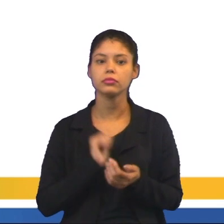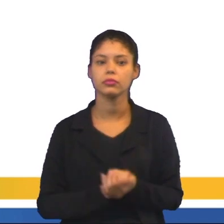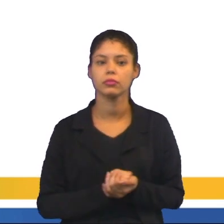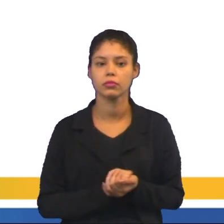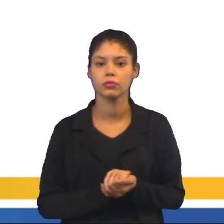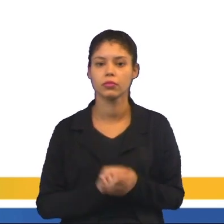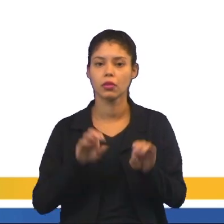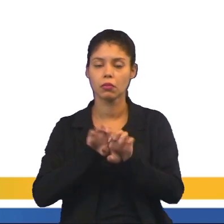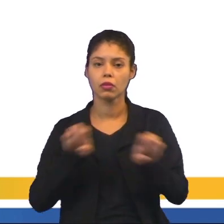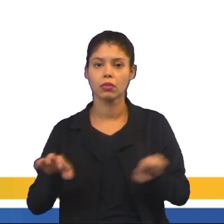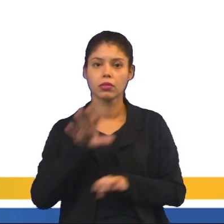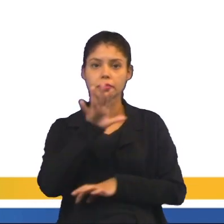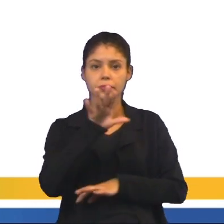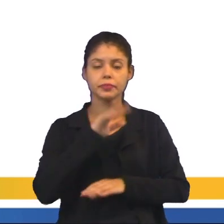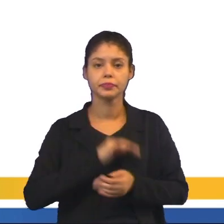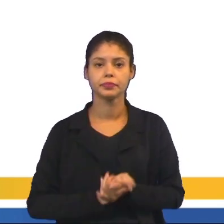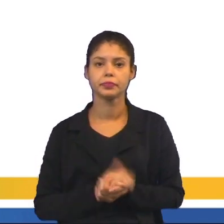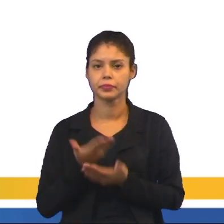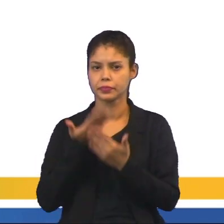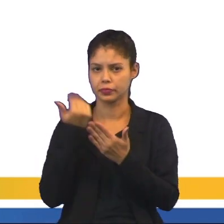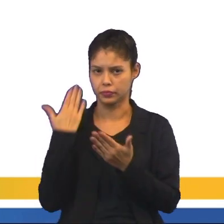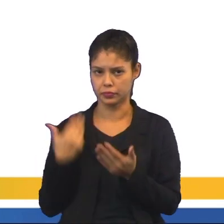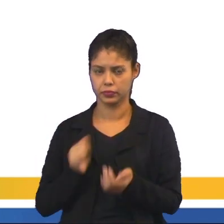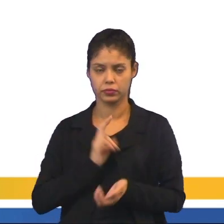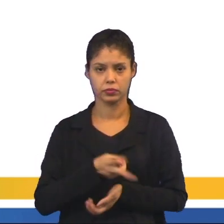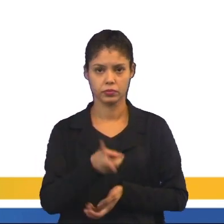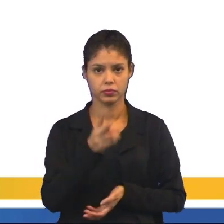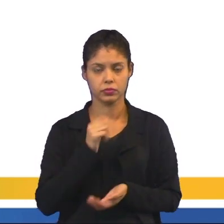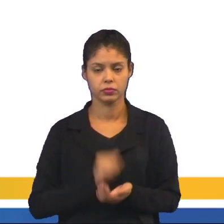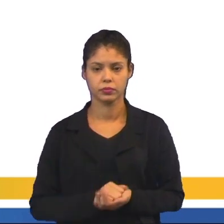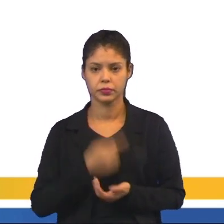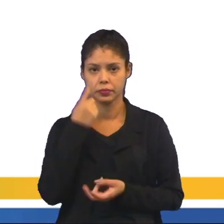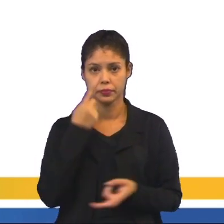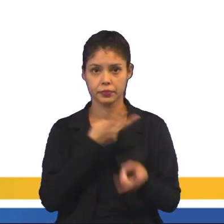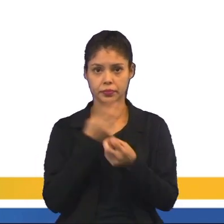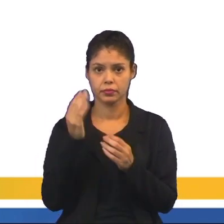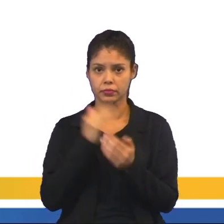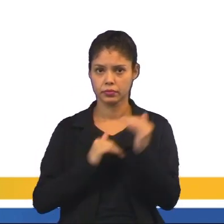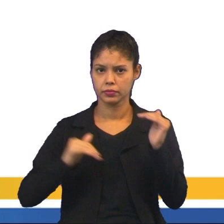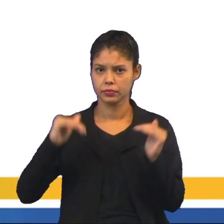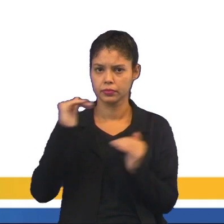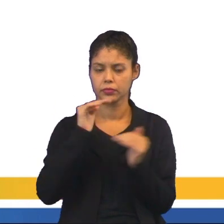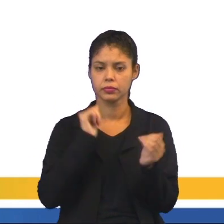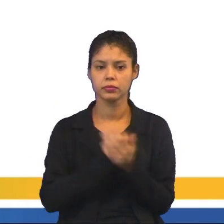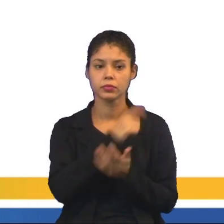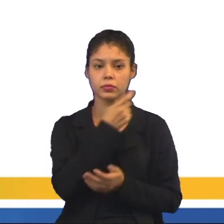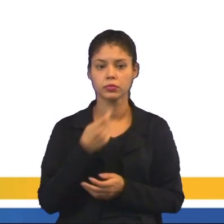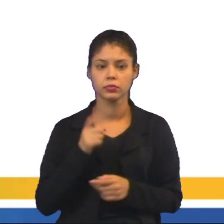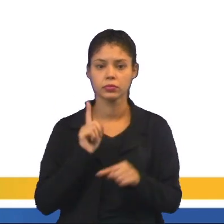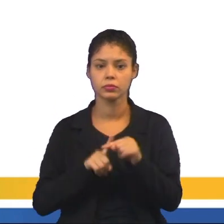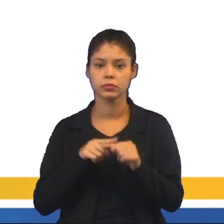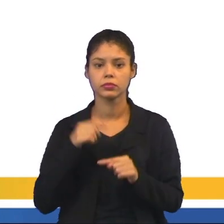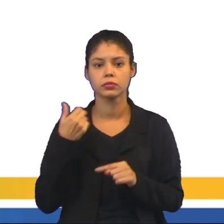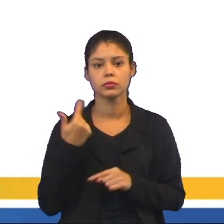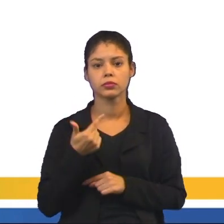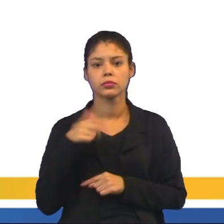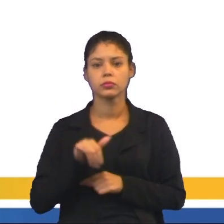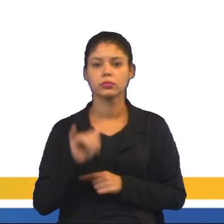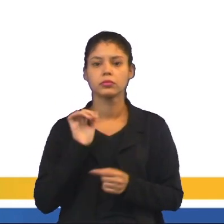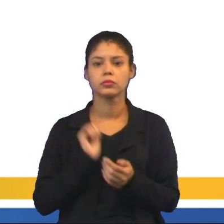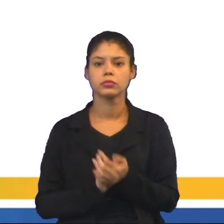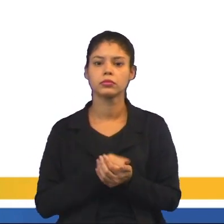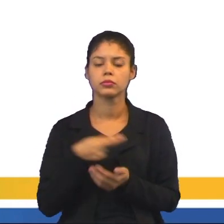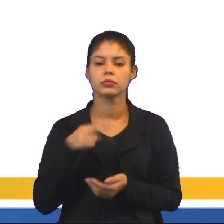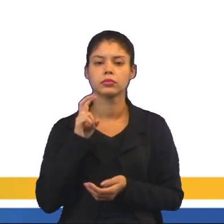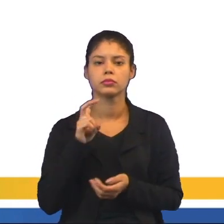equação desta forma. Então, antes de eu continuar aqui, observa lá em cima. O x mais 2y igual a